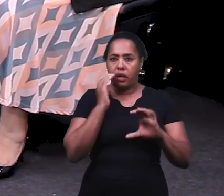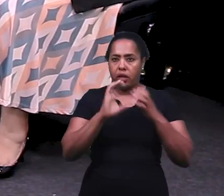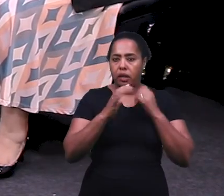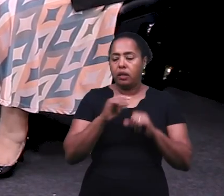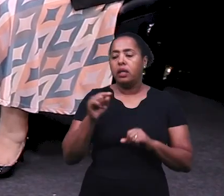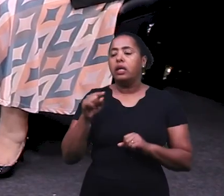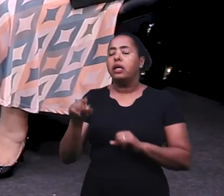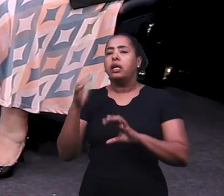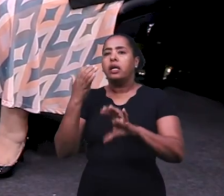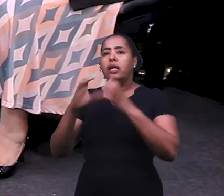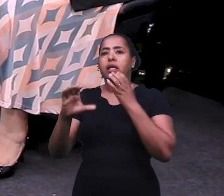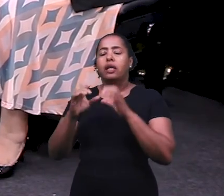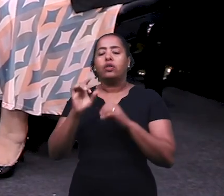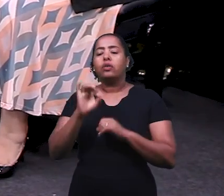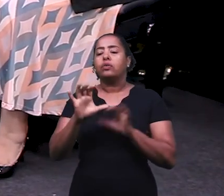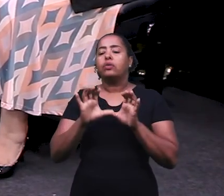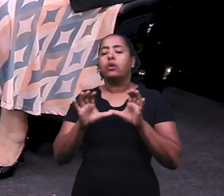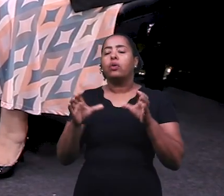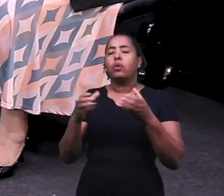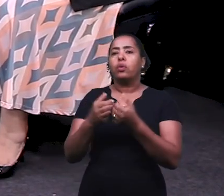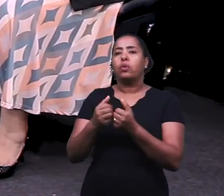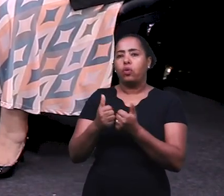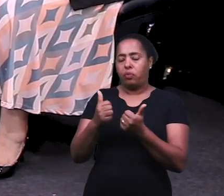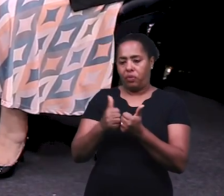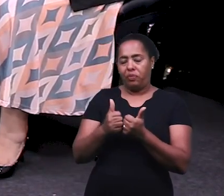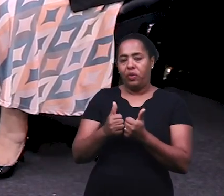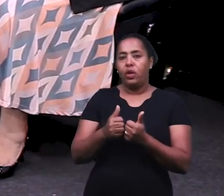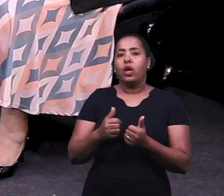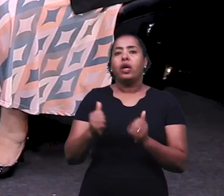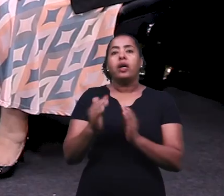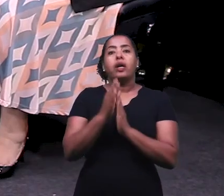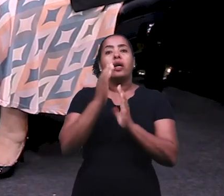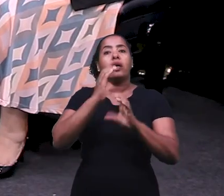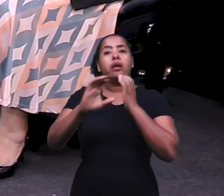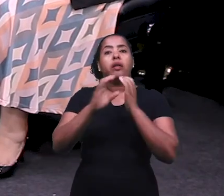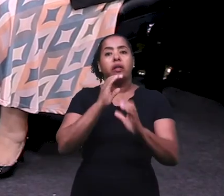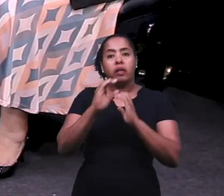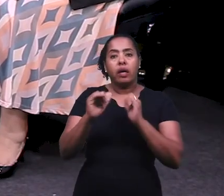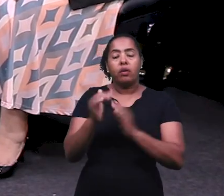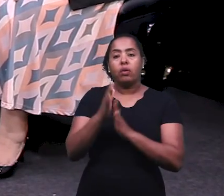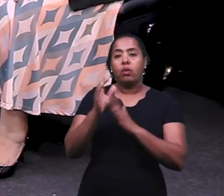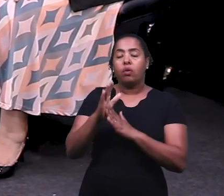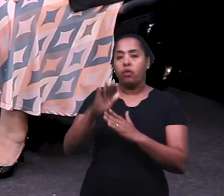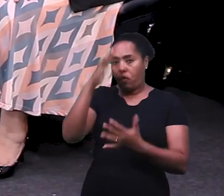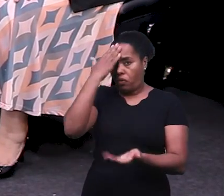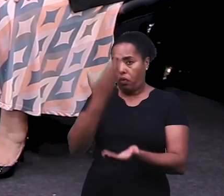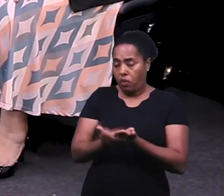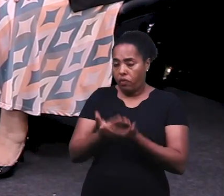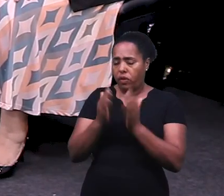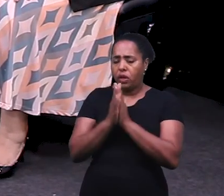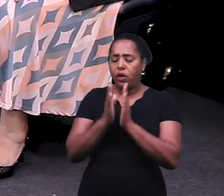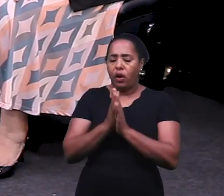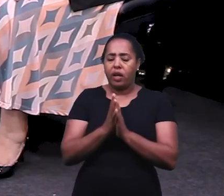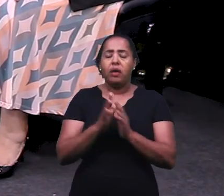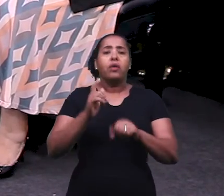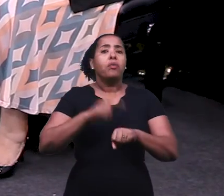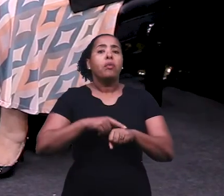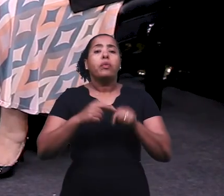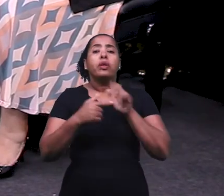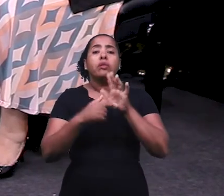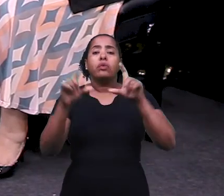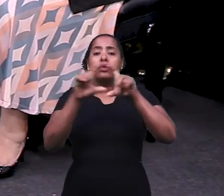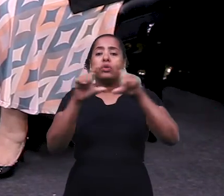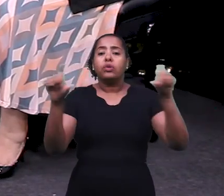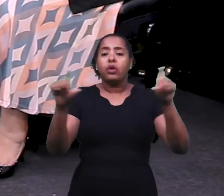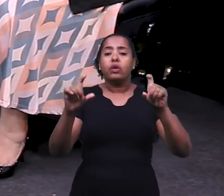tem vários hinos. E eles cantaram um hino nesse culto, que era só um grupo de irmãs. Cantaram o hino Confia e Ora. E quando falava aquilo que